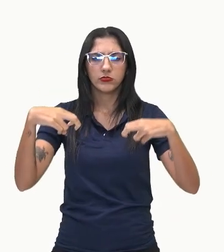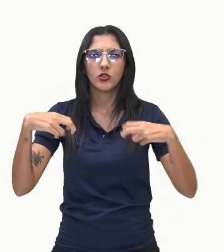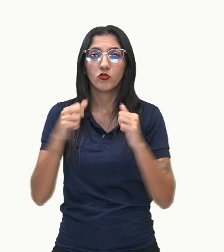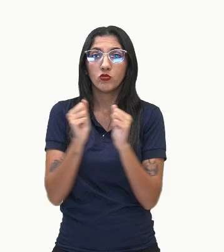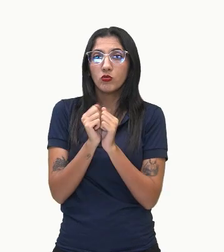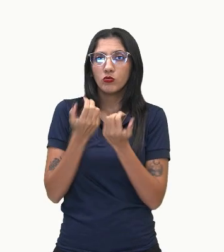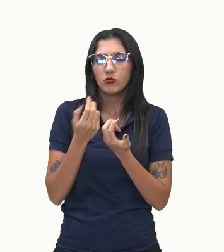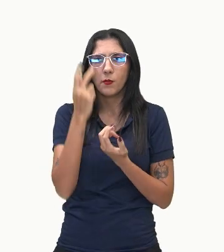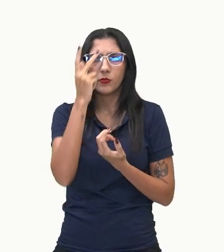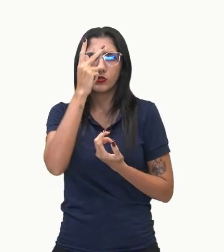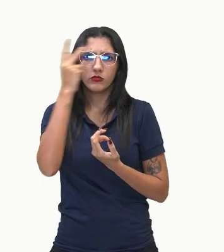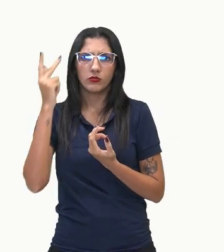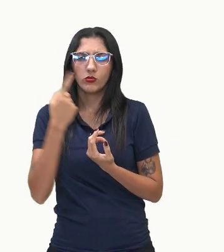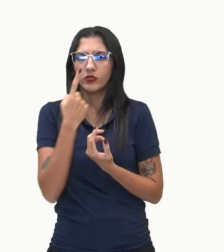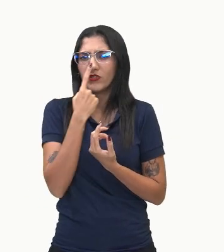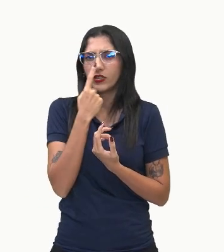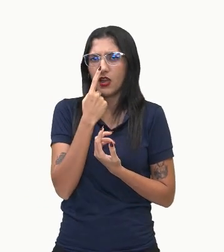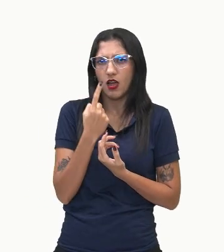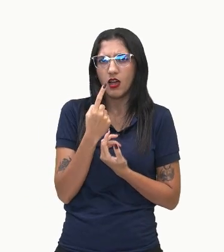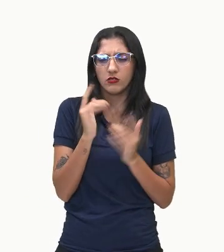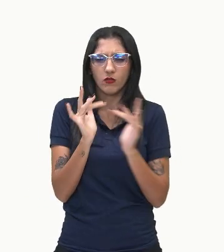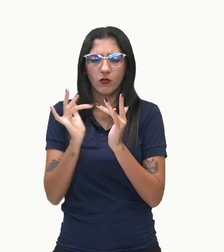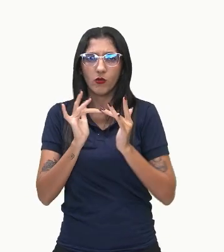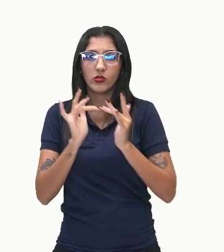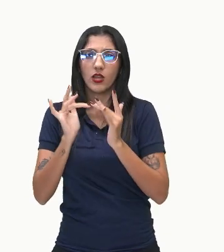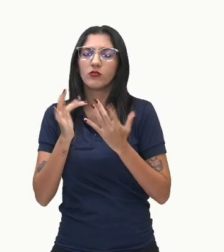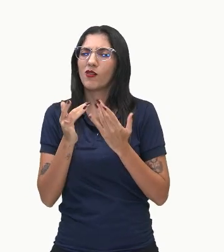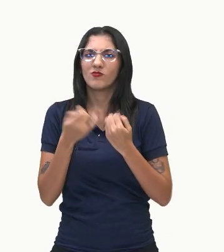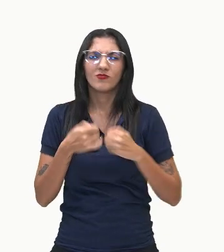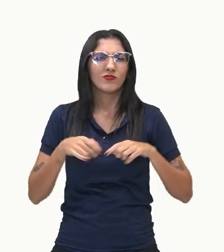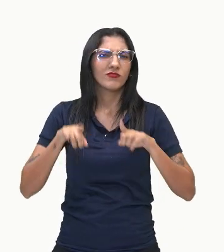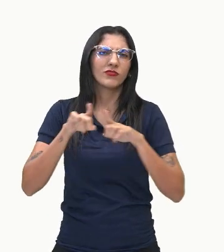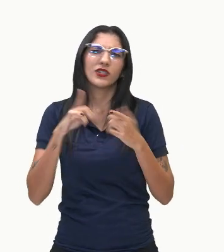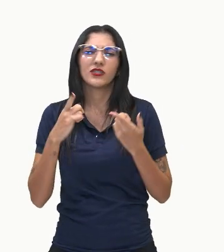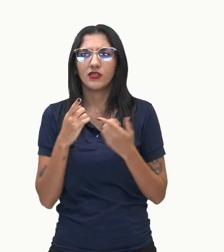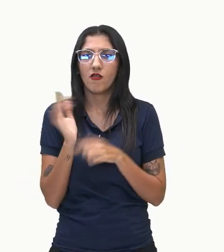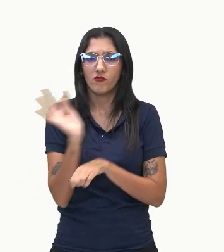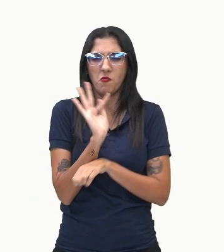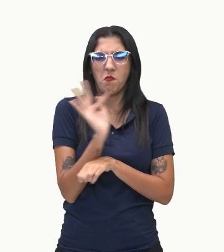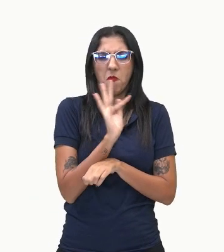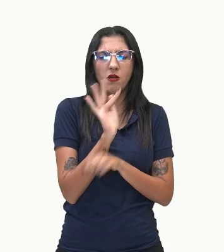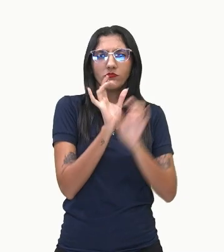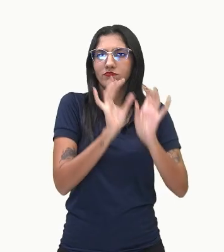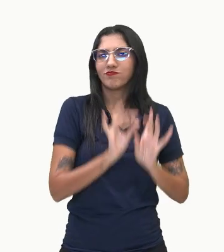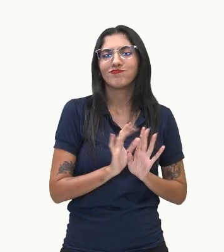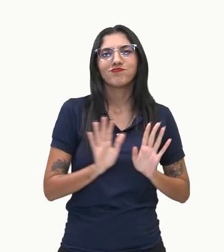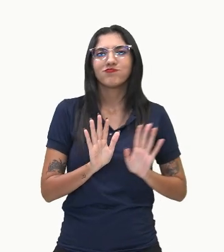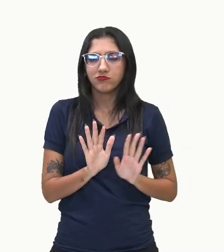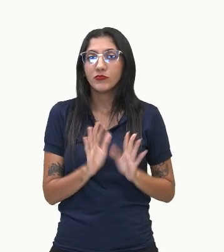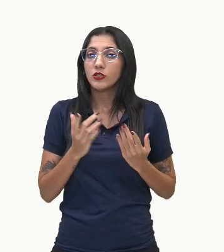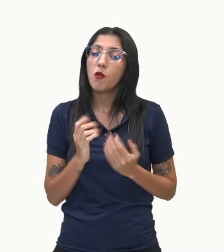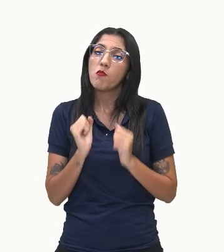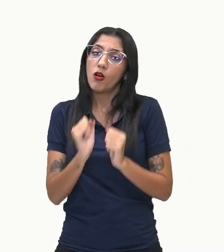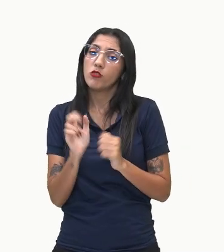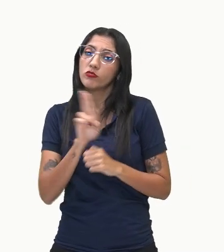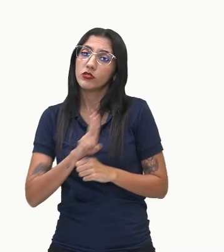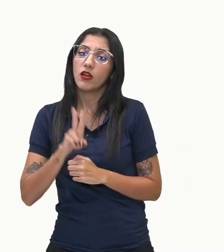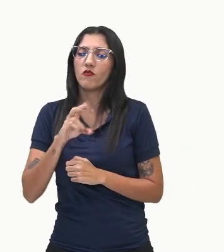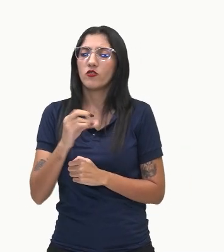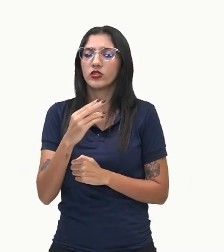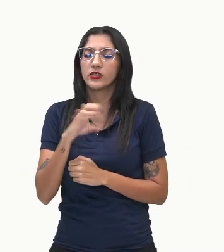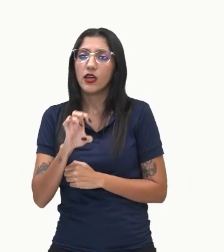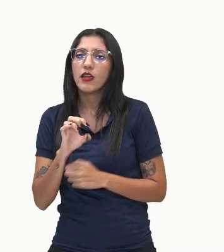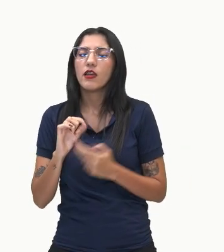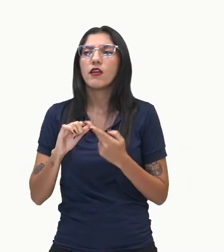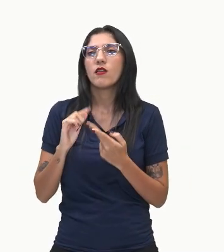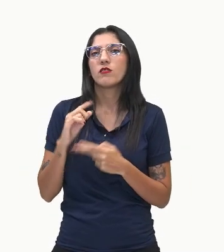muito achegadas a mim, eu não vou me preocupar com a norma culta da língua. Então, eu vou usar você, nós,